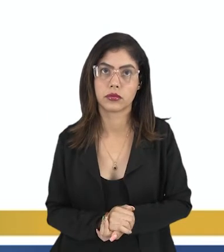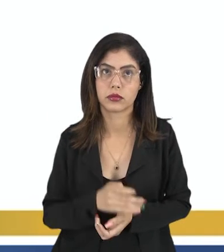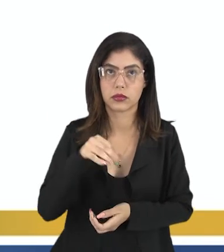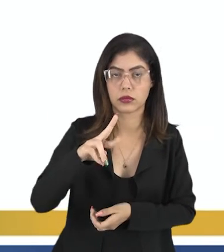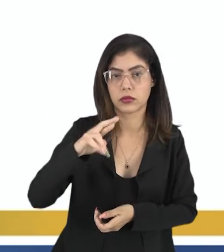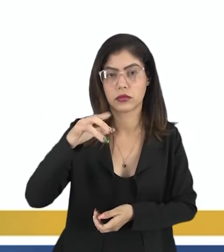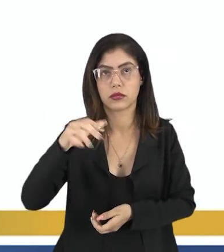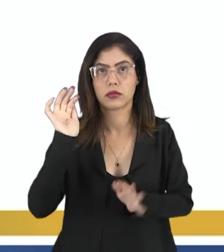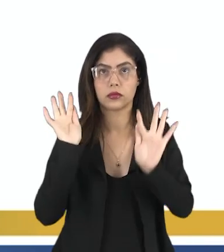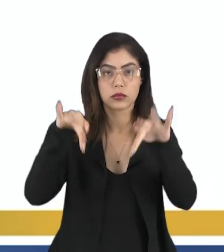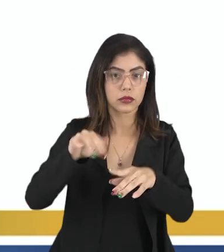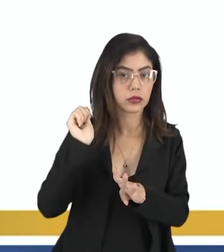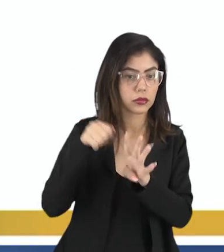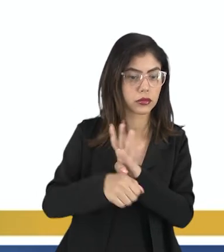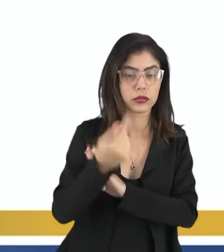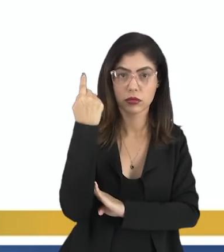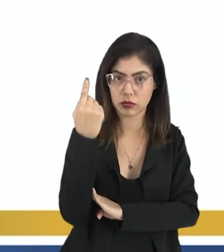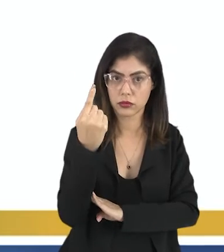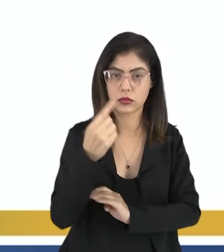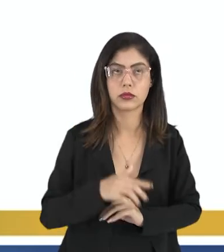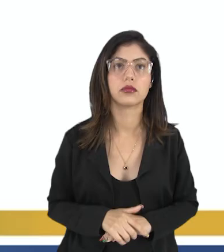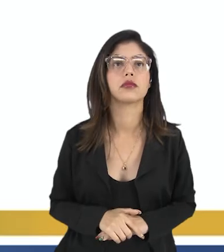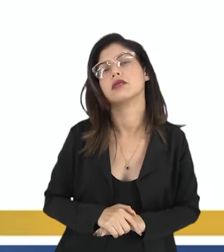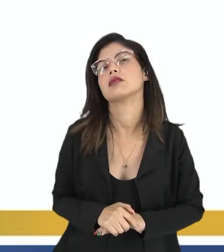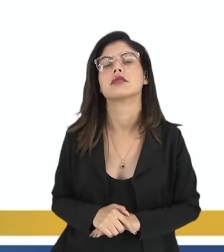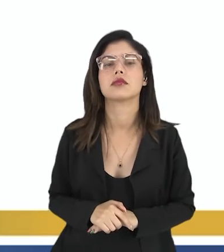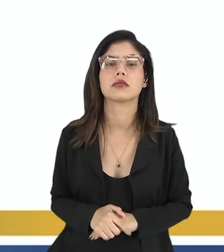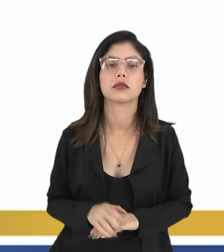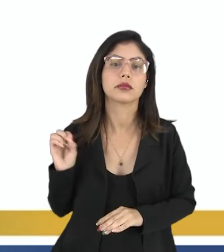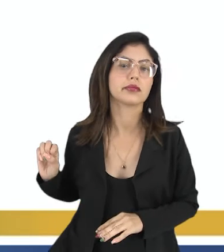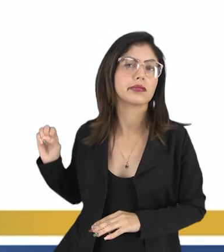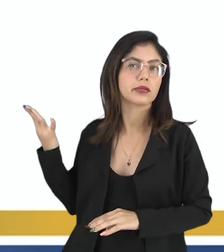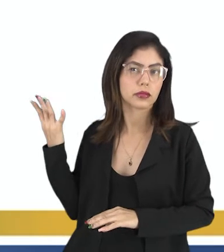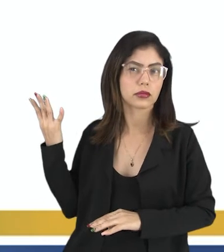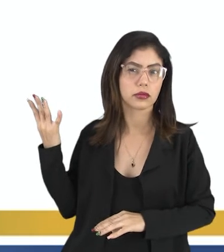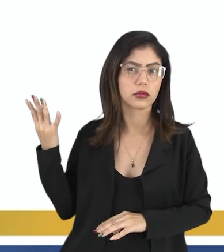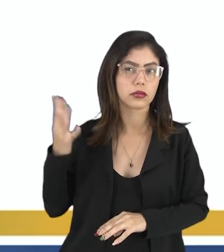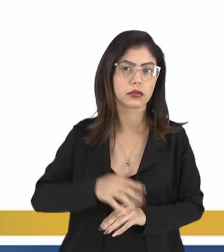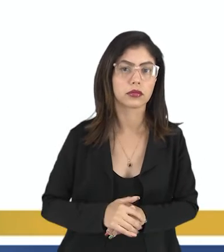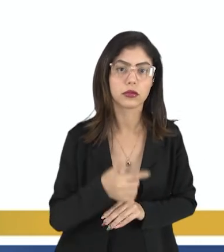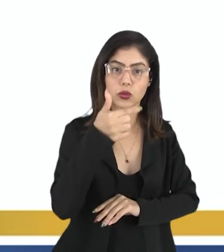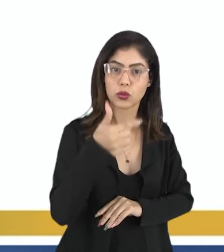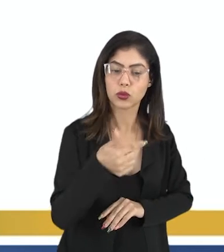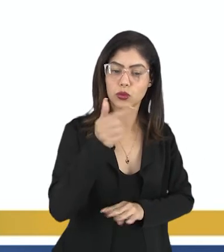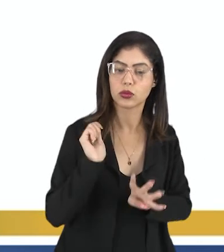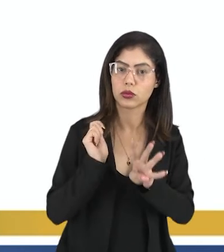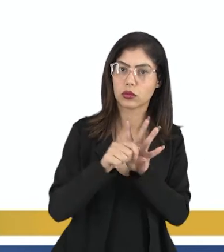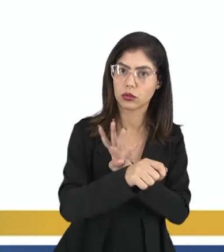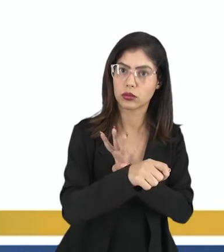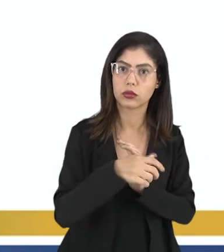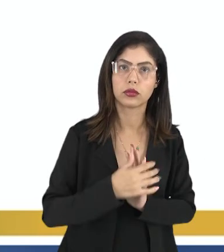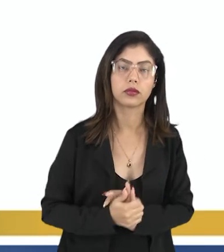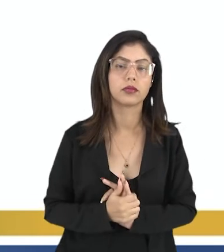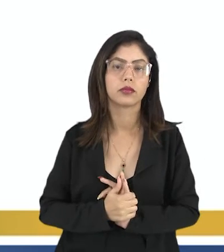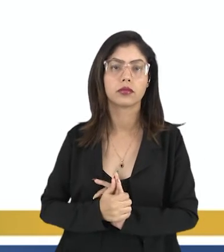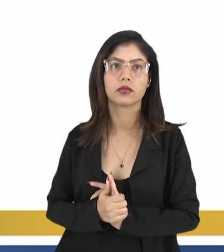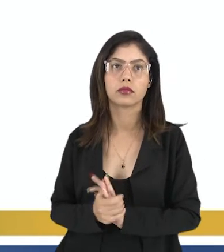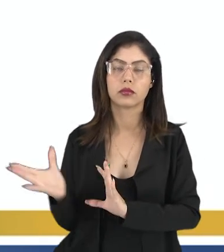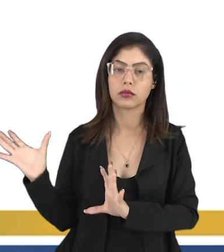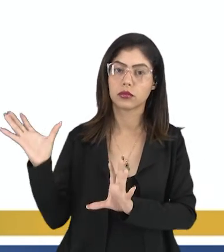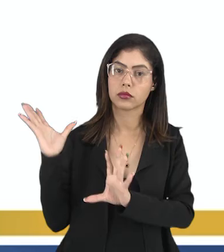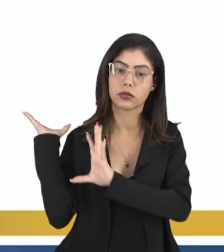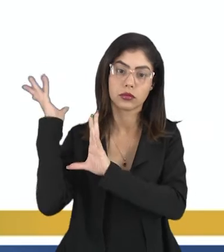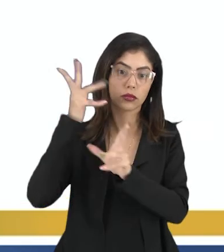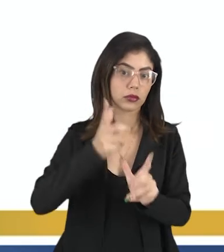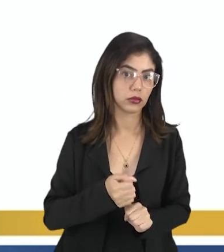um montante no final do primeiro mês. Mas acontece que no segundo mês, nós vamos